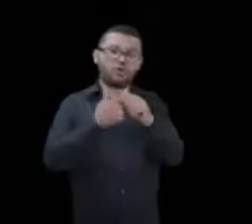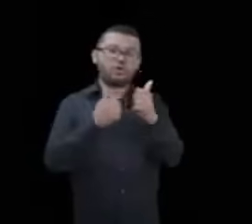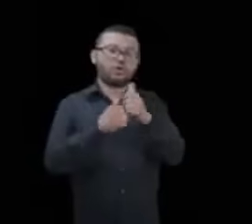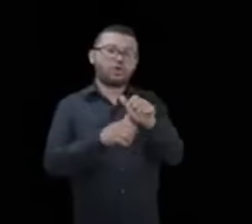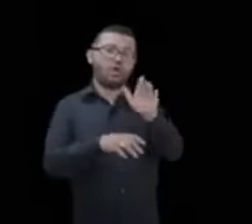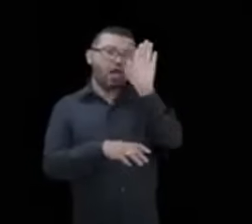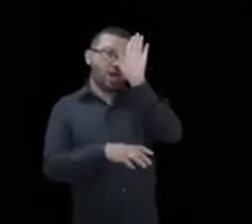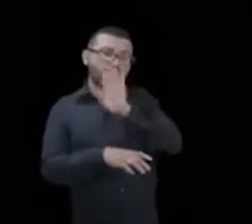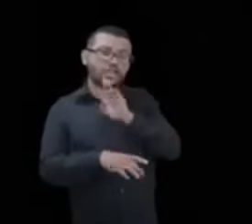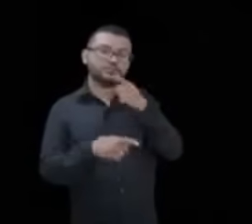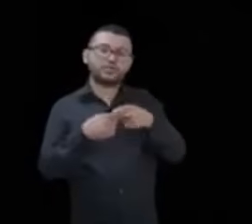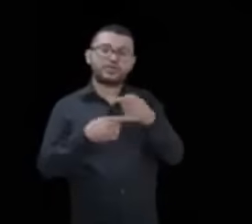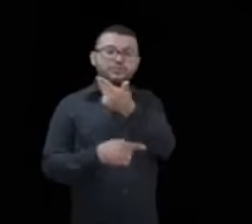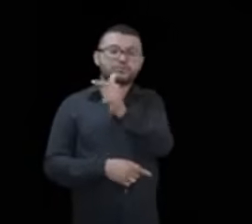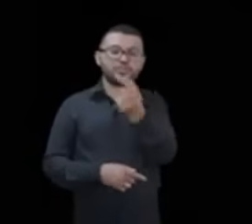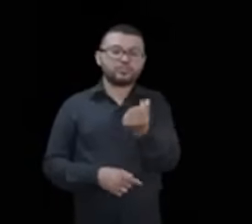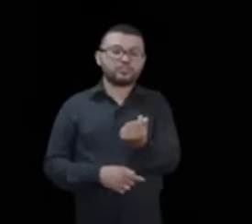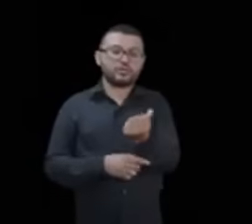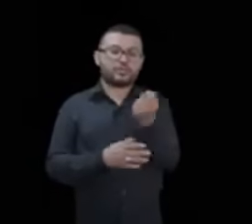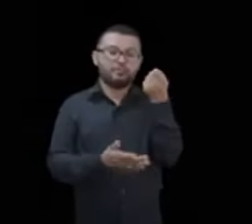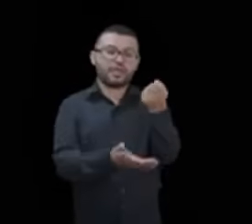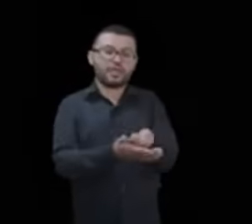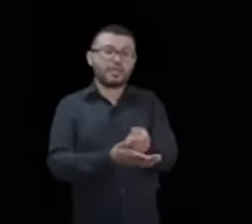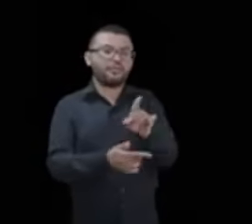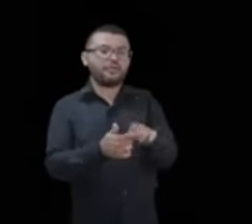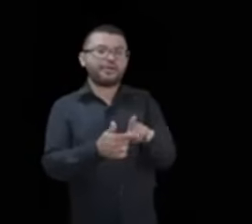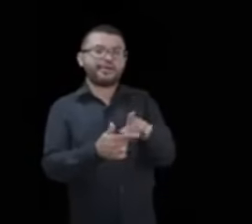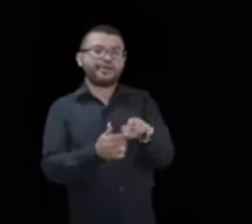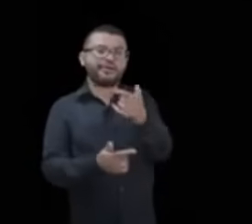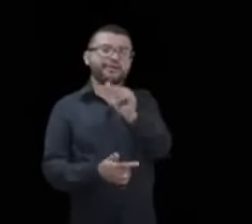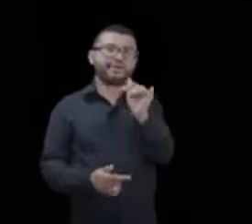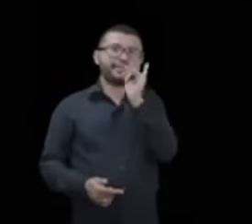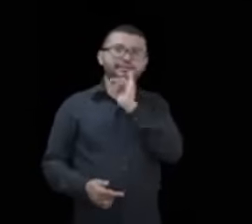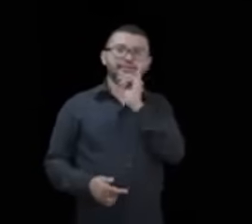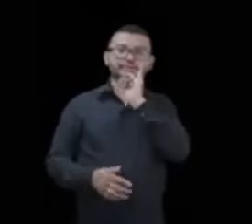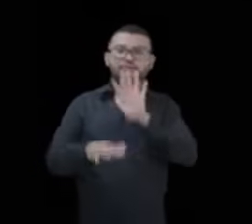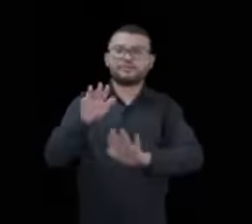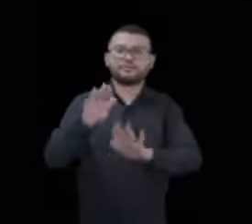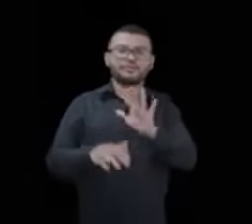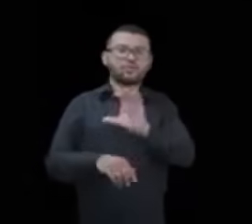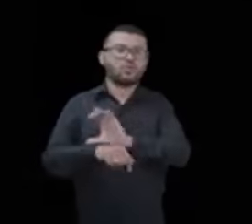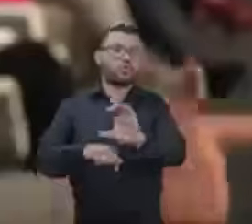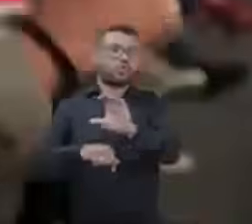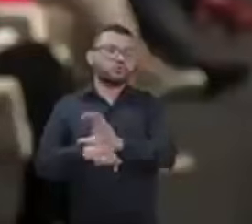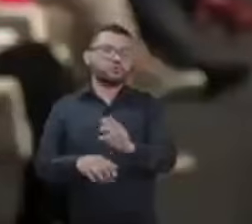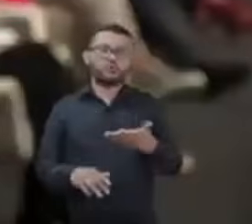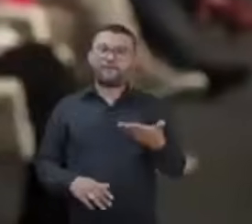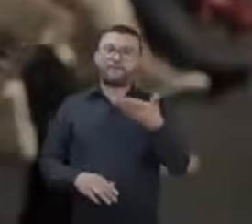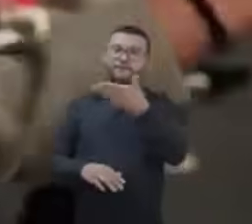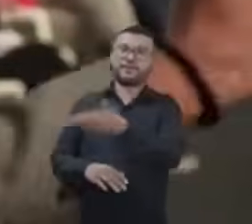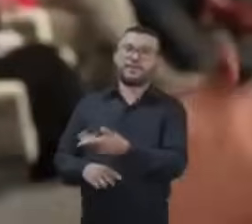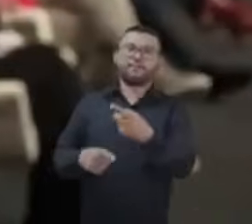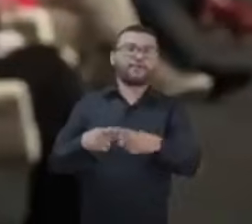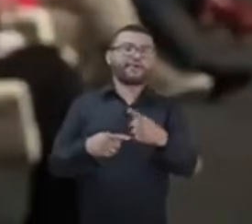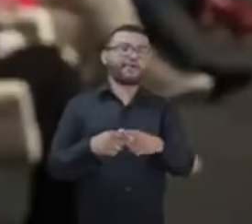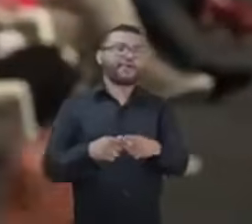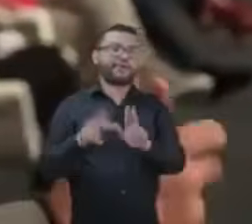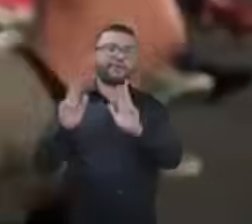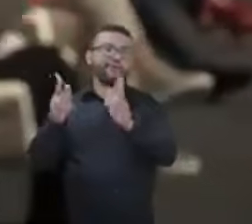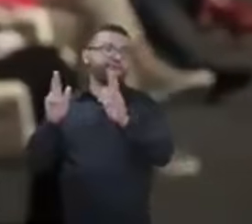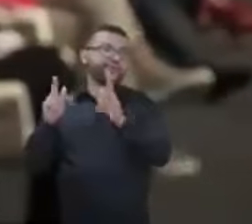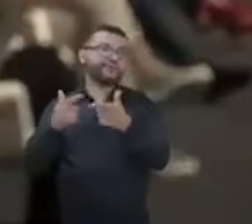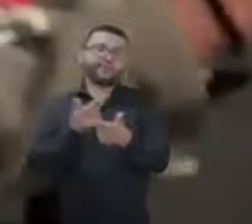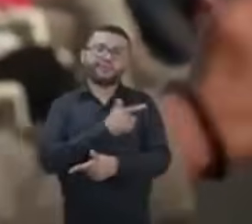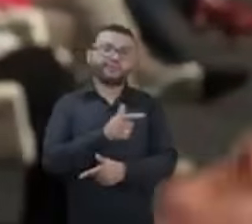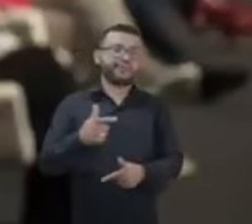porque não têm condições de pagar. Não têm condições, muitas vezes, de fazer um curso, não têm condições de ir atrás do lazer, não